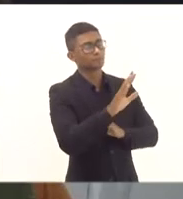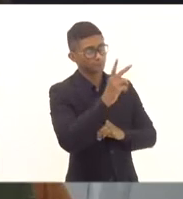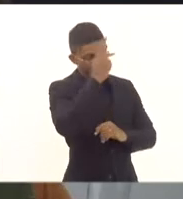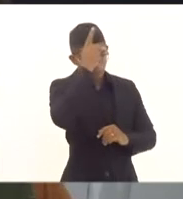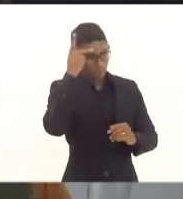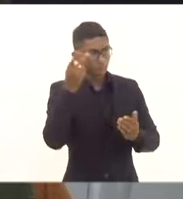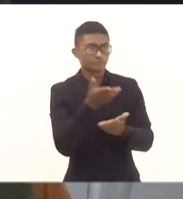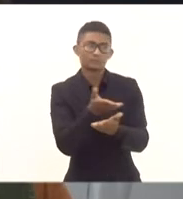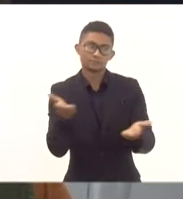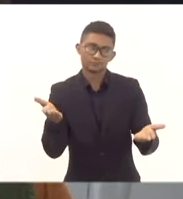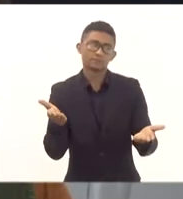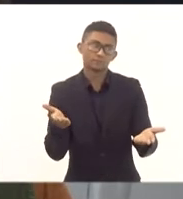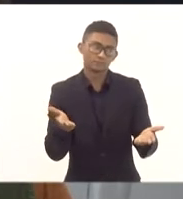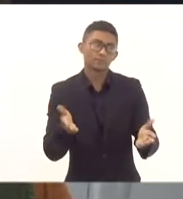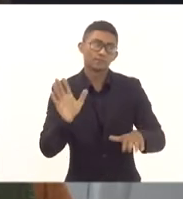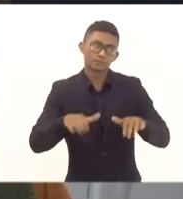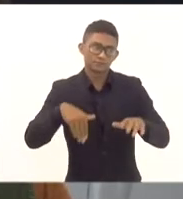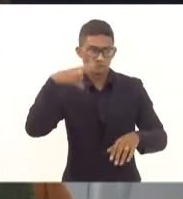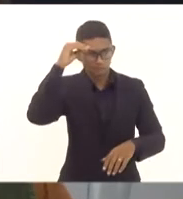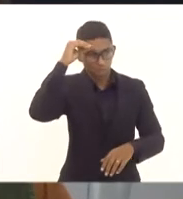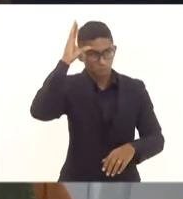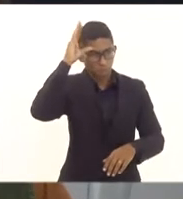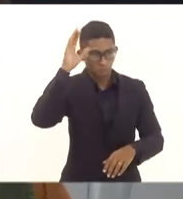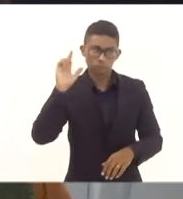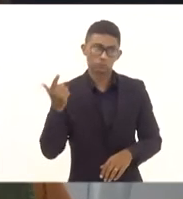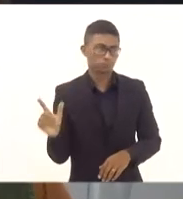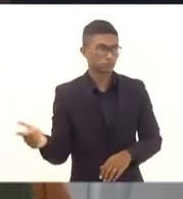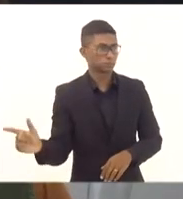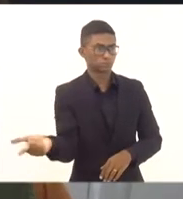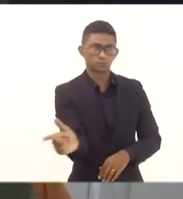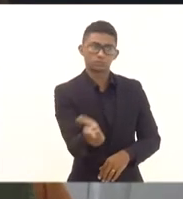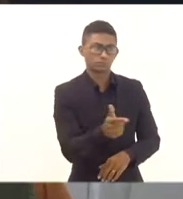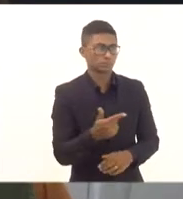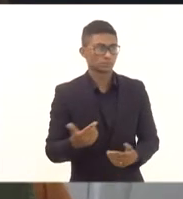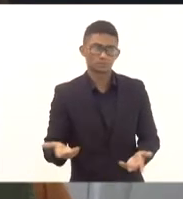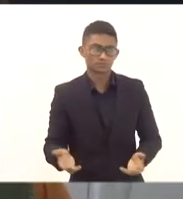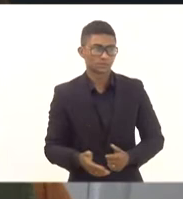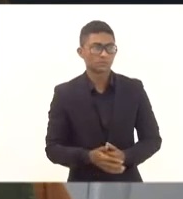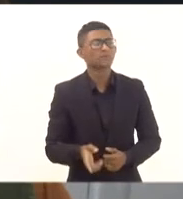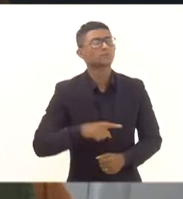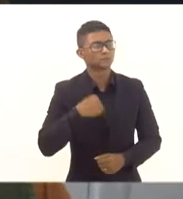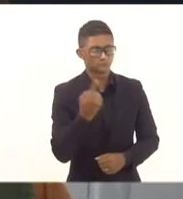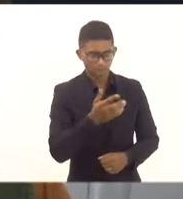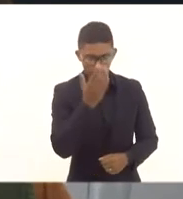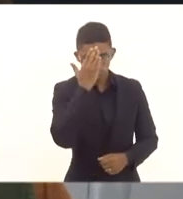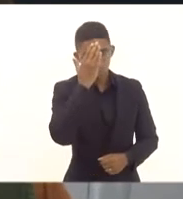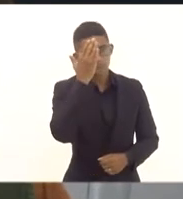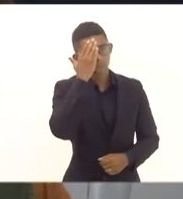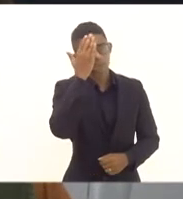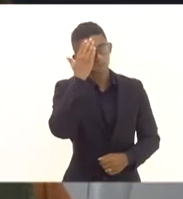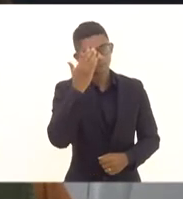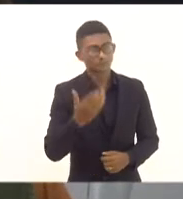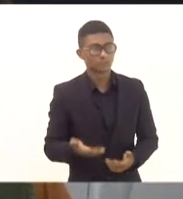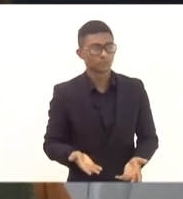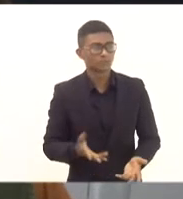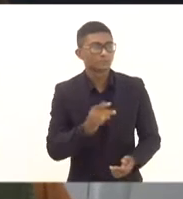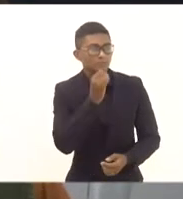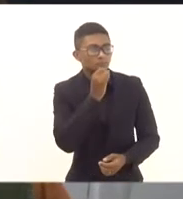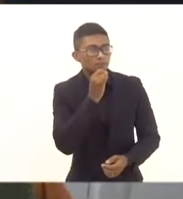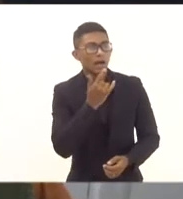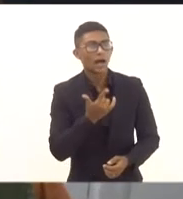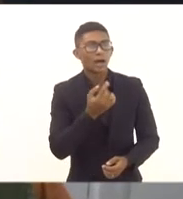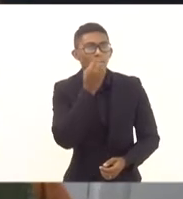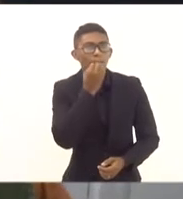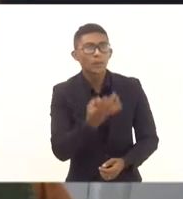não tem às vezes um conhecimento não vai nós sabemos como funciona os Às vezes uma pessoa tem Mais um